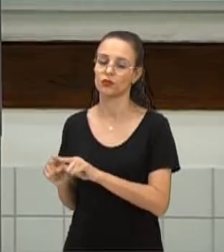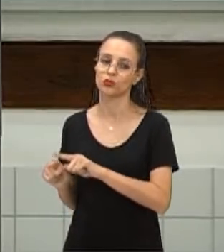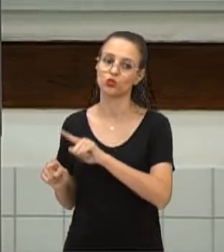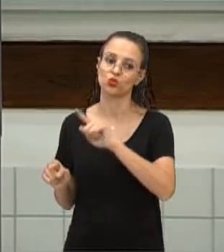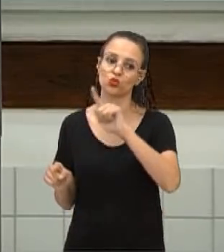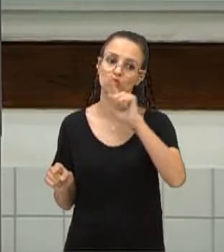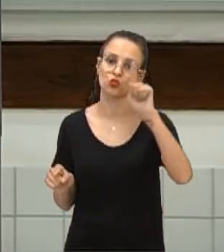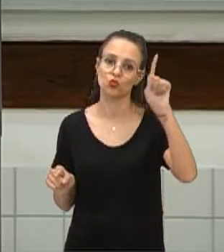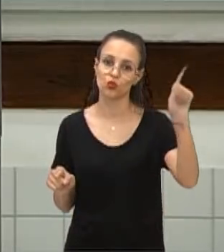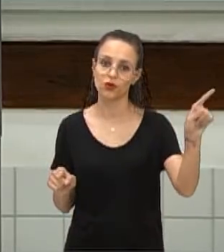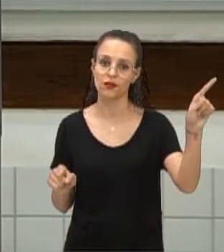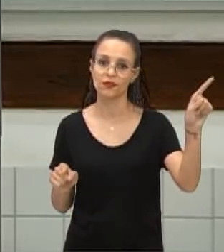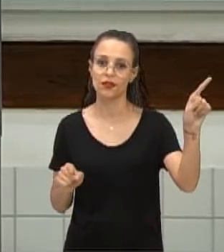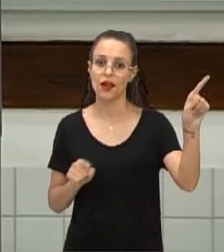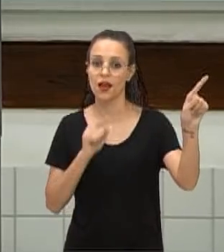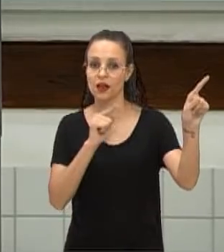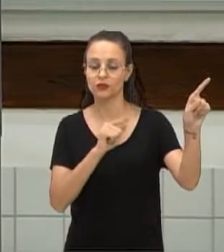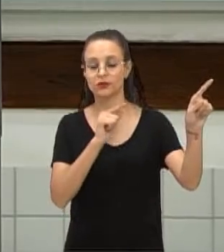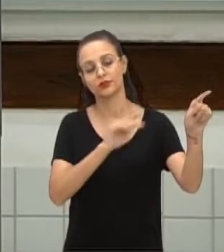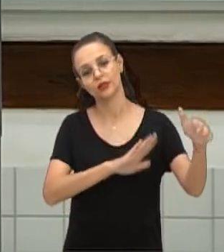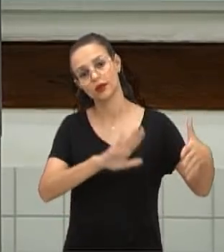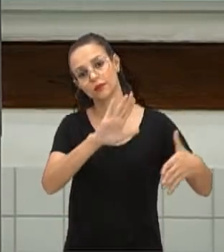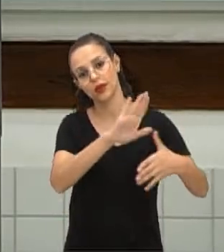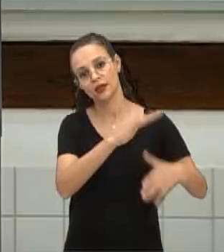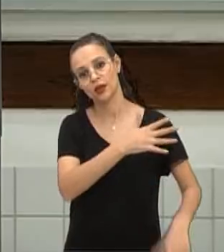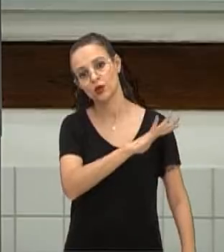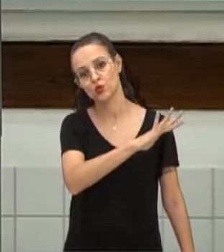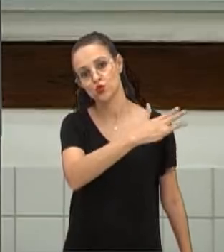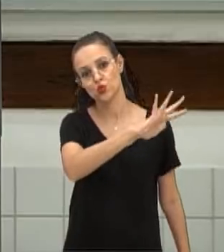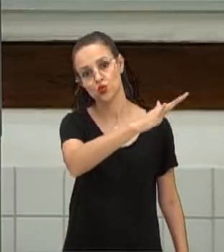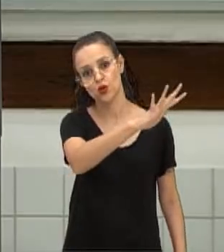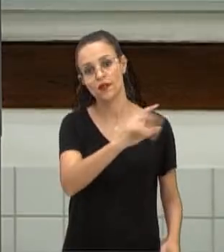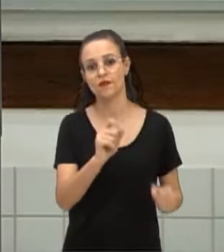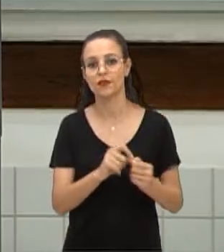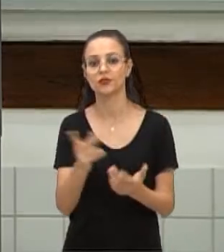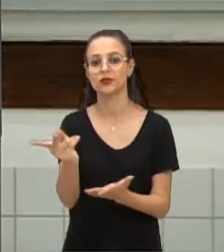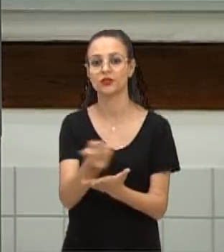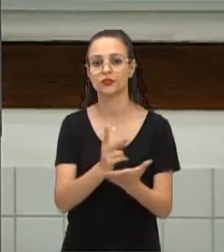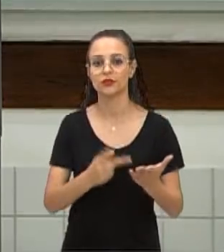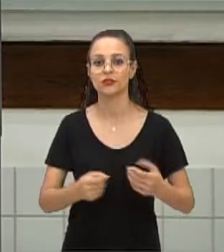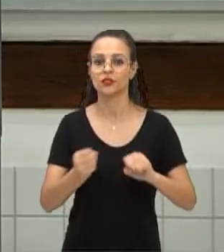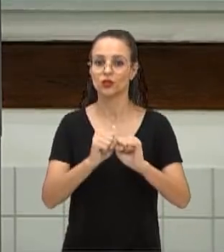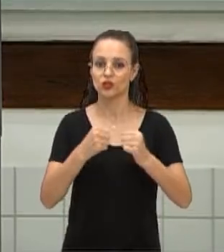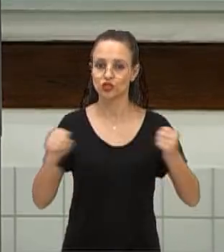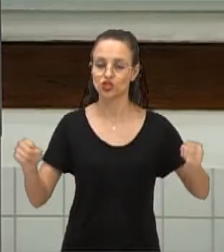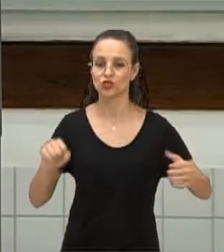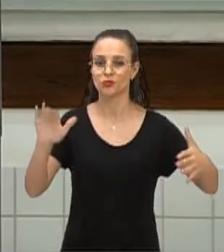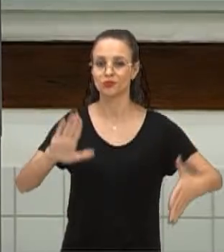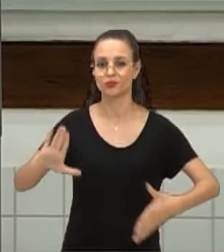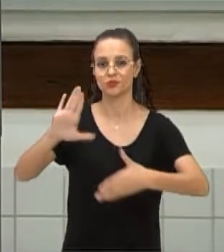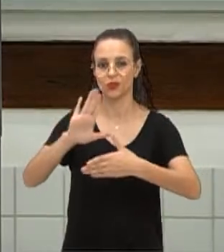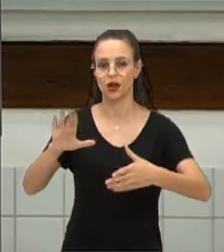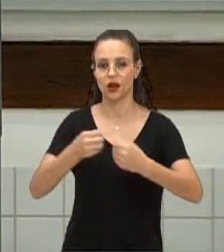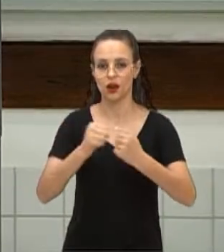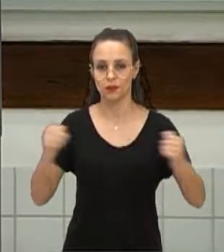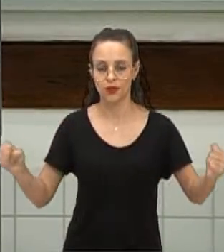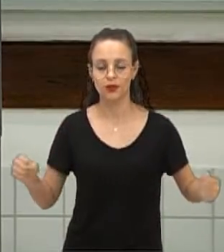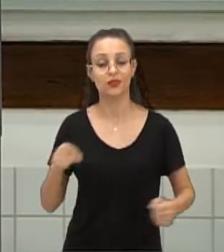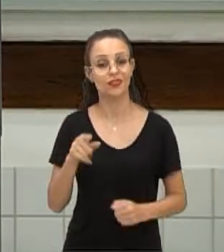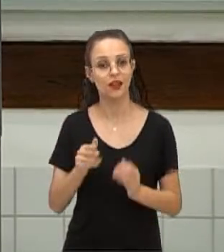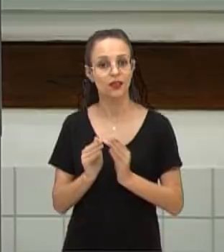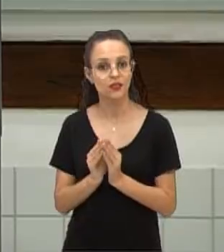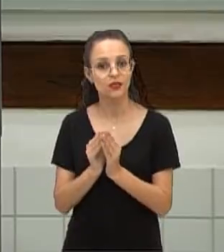a costa sul-americana fazer um desenho cartográfico, era um navio cartográfico, ou seja, esse navio, os